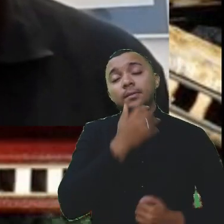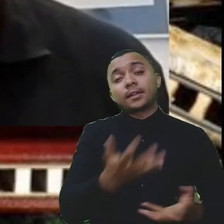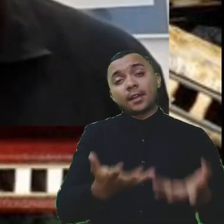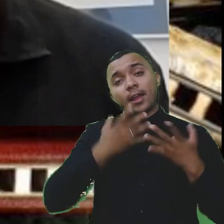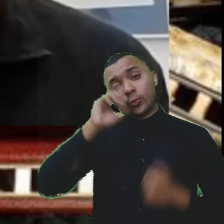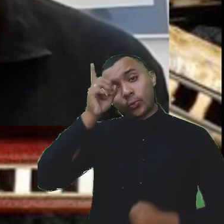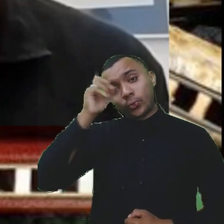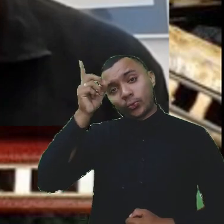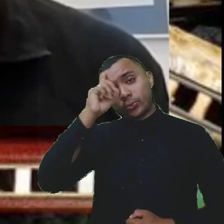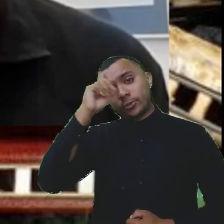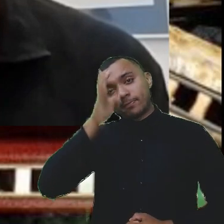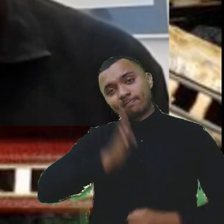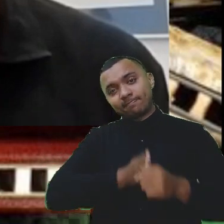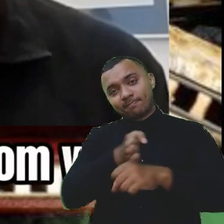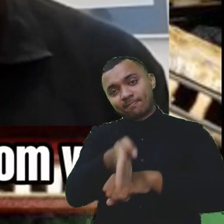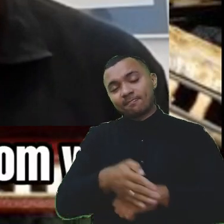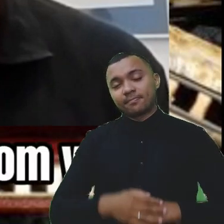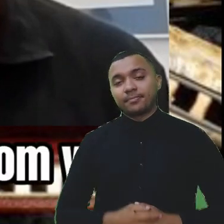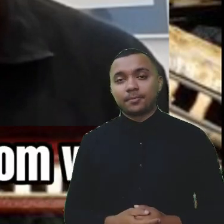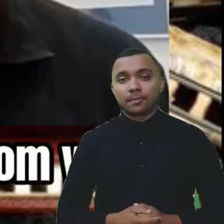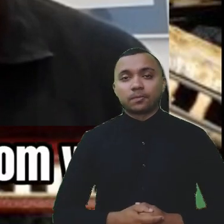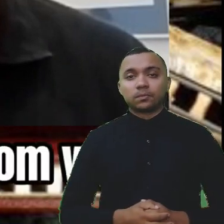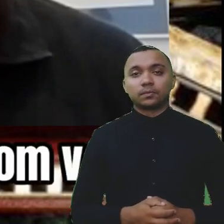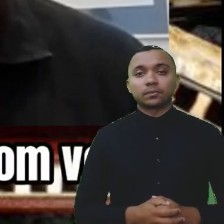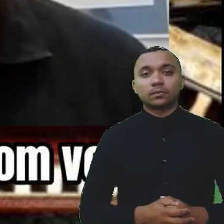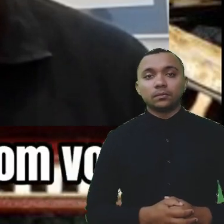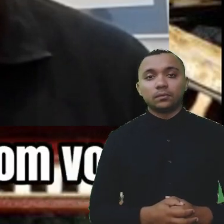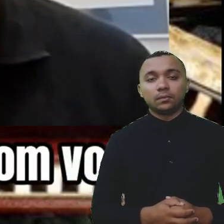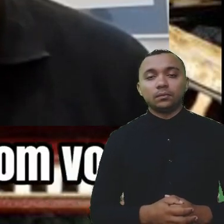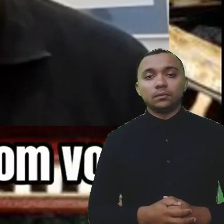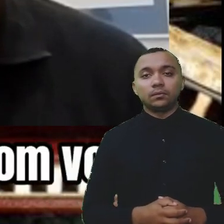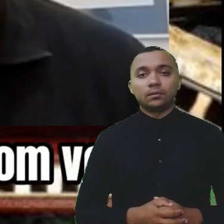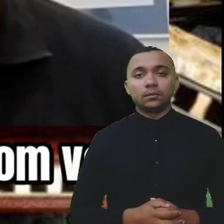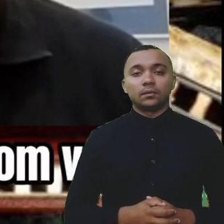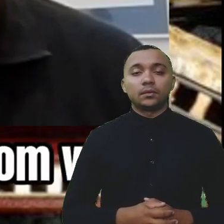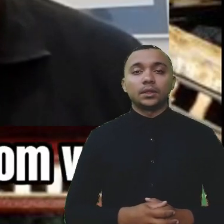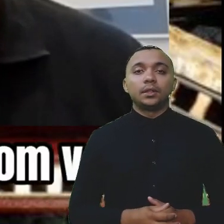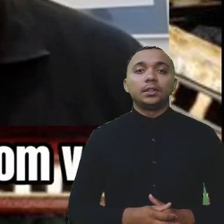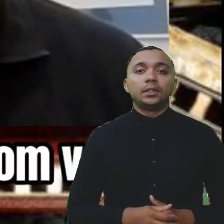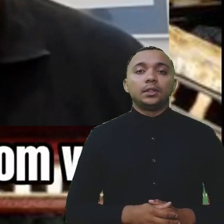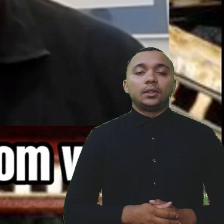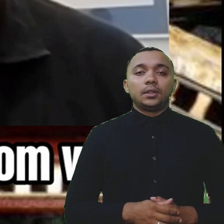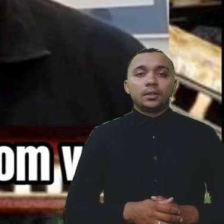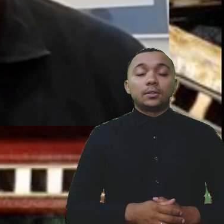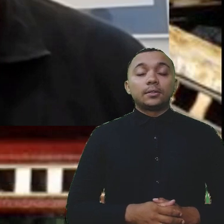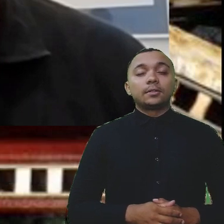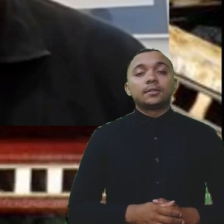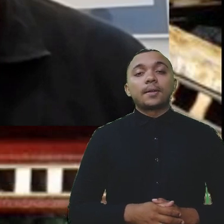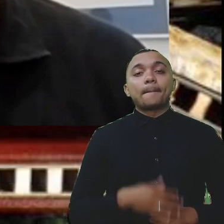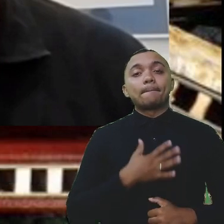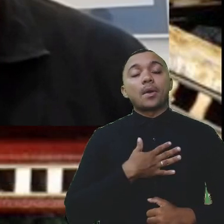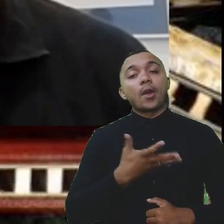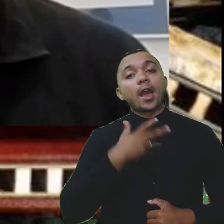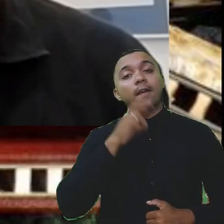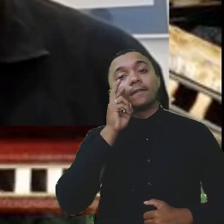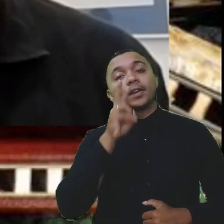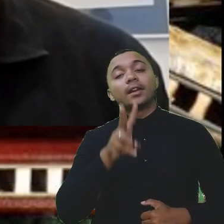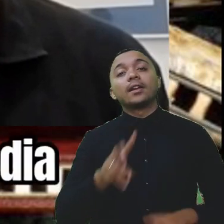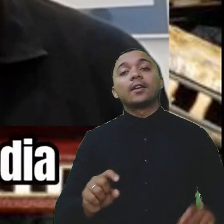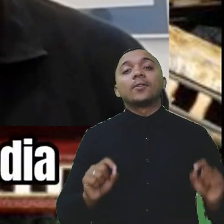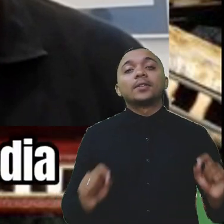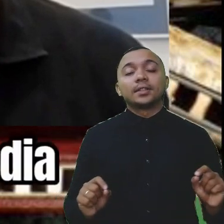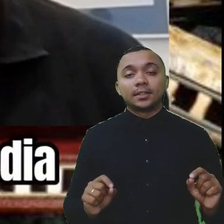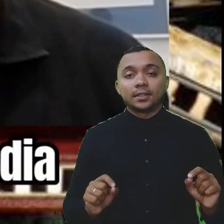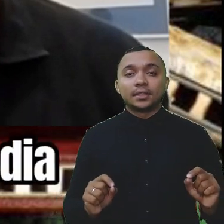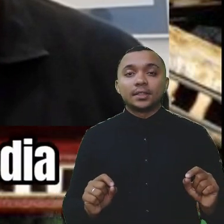esse som. Bom, aí entra mais um ponto que eu queria ver com você. Nós temos